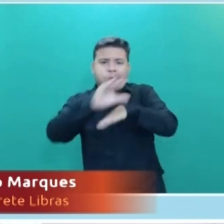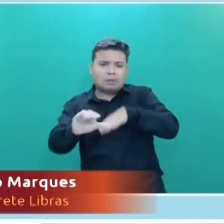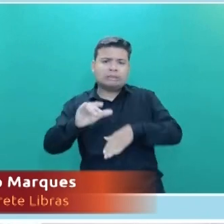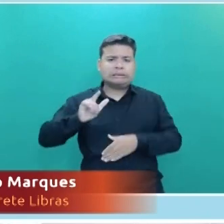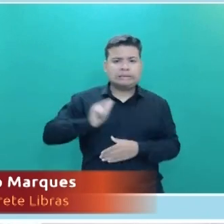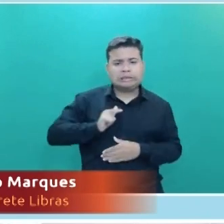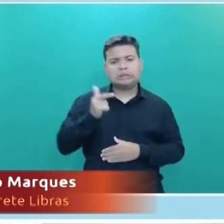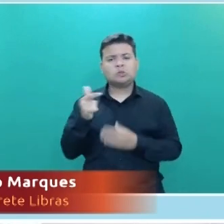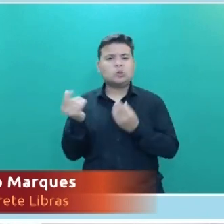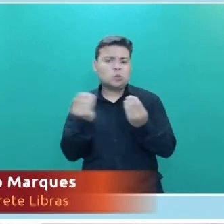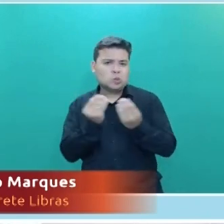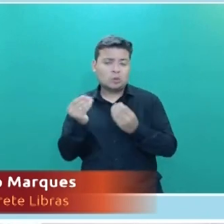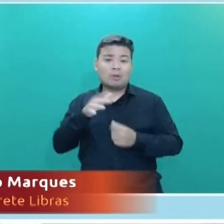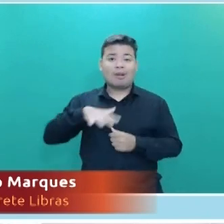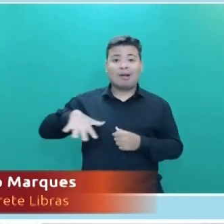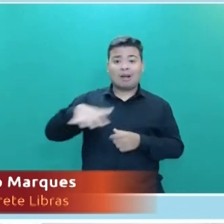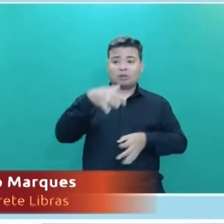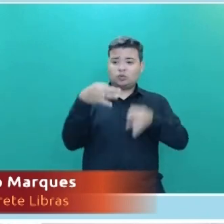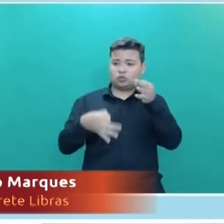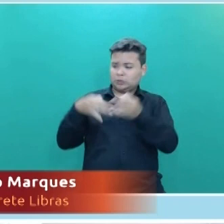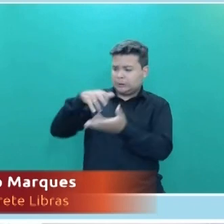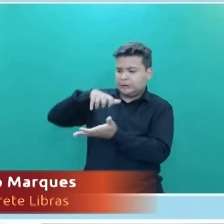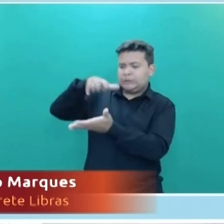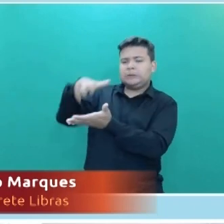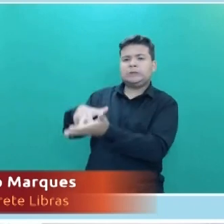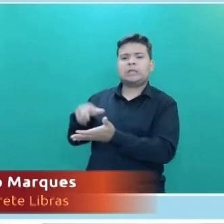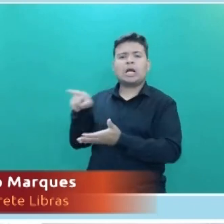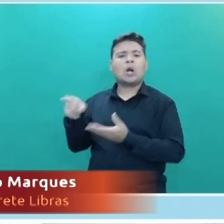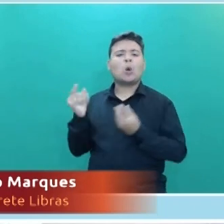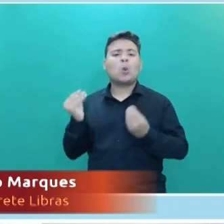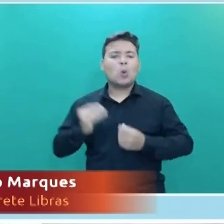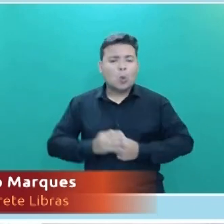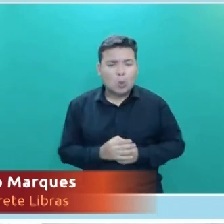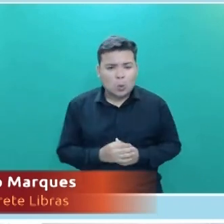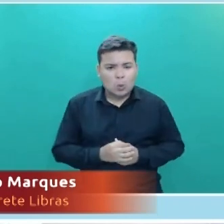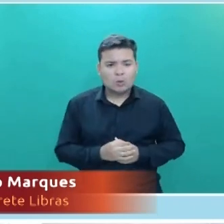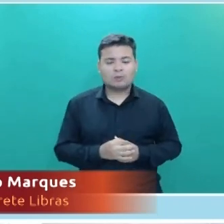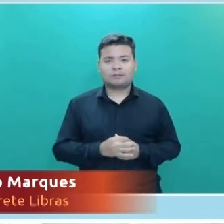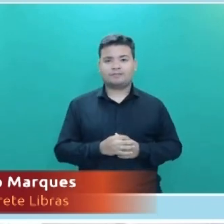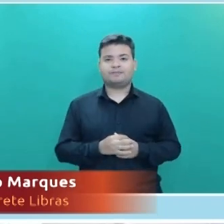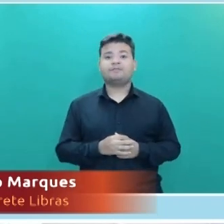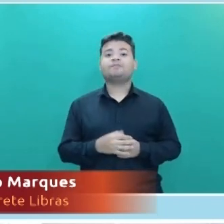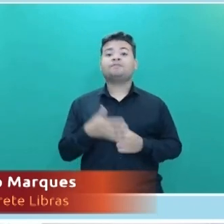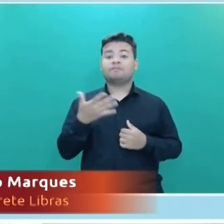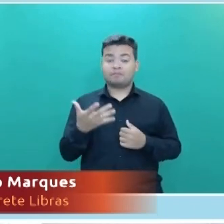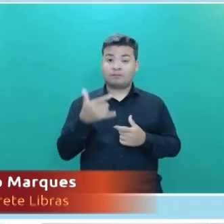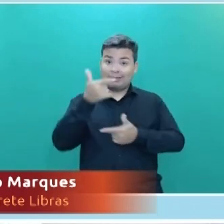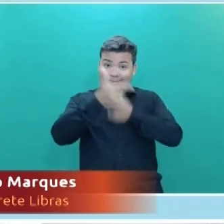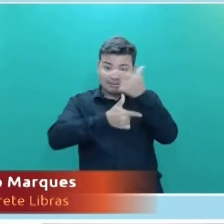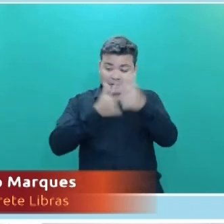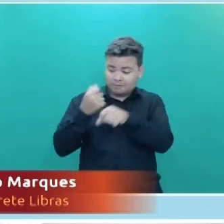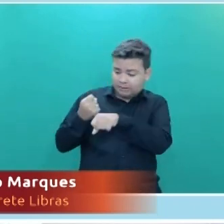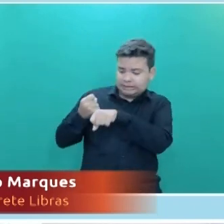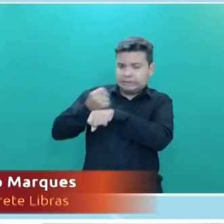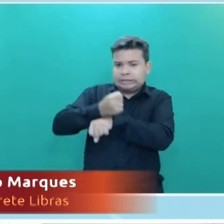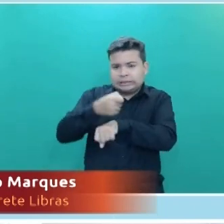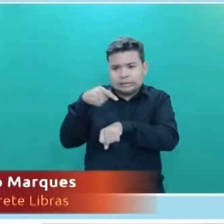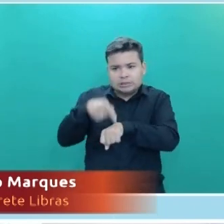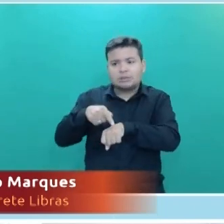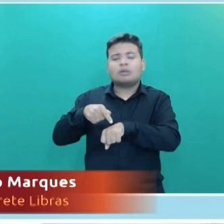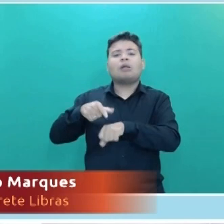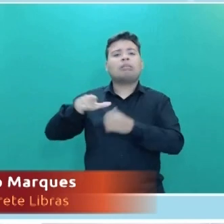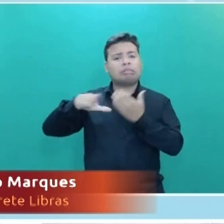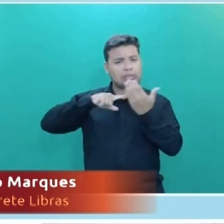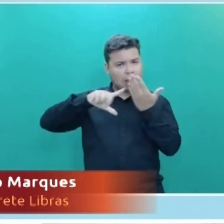de punir os responsáveis por essa ação? A questão do trabalho escravo, ela tem consequências